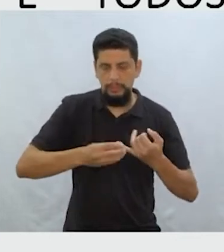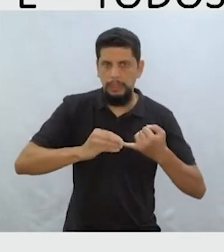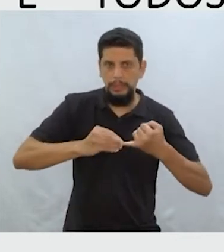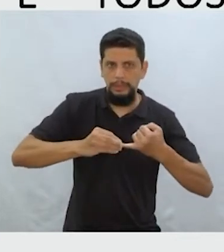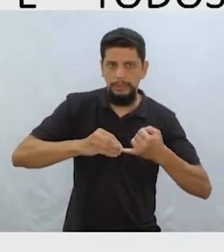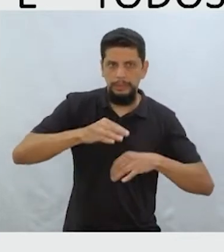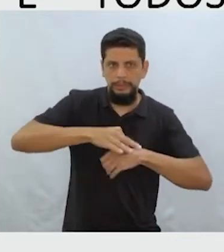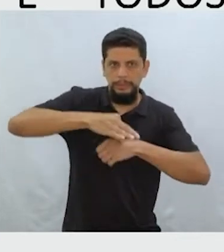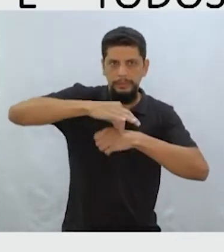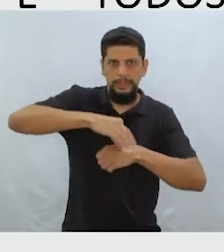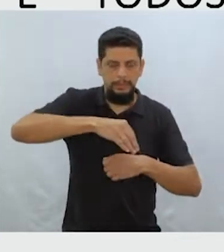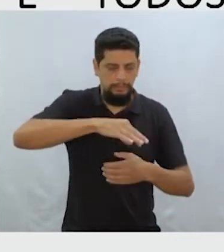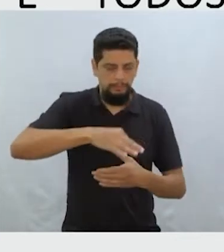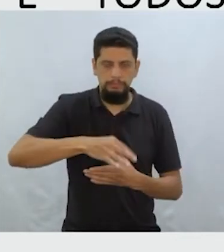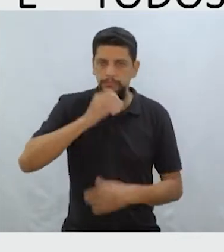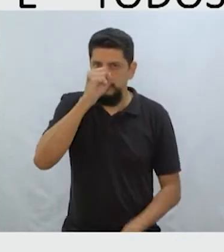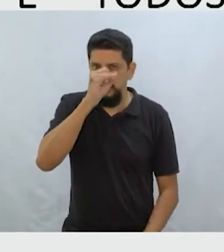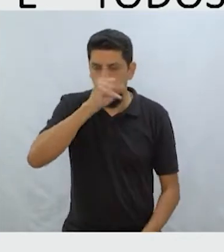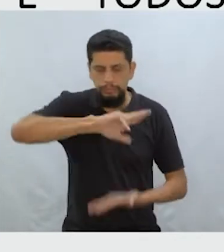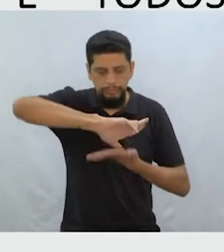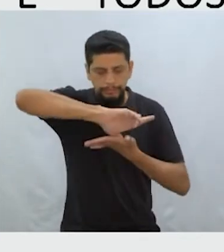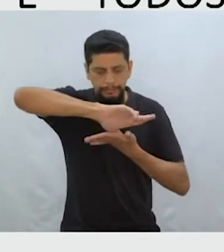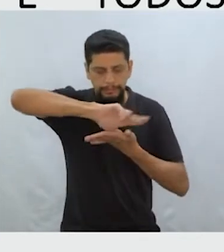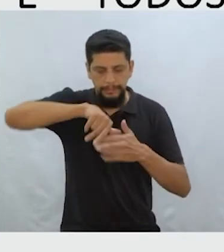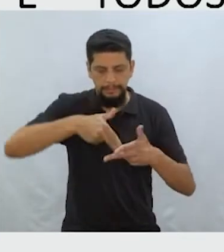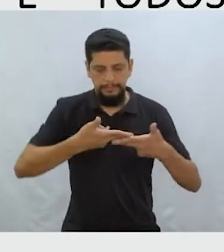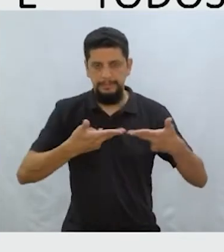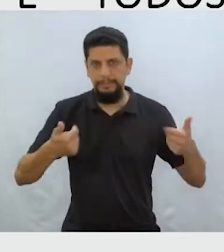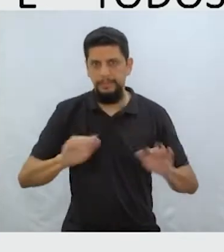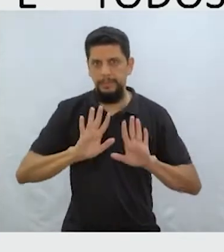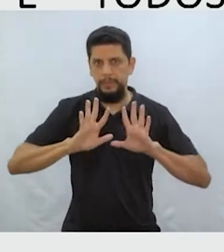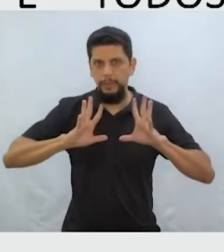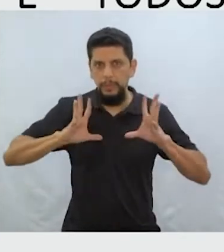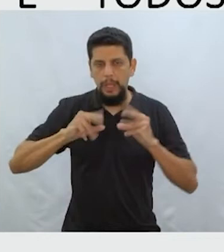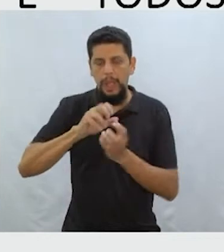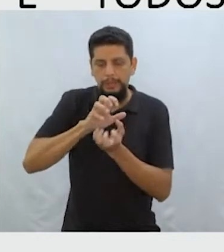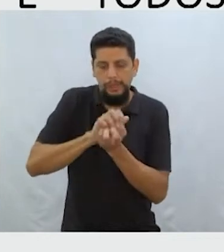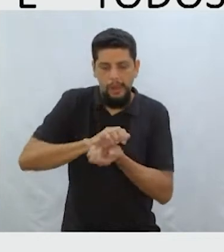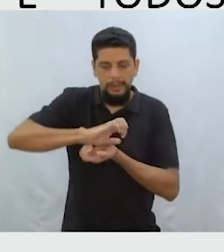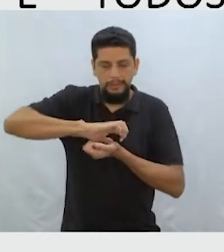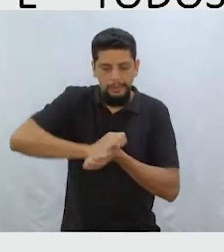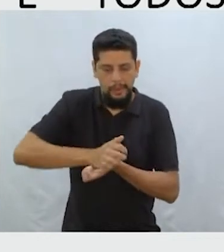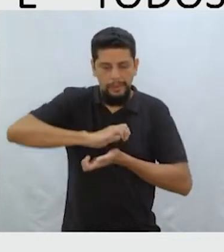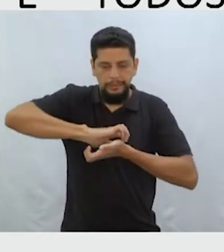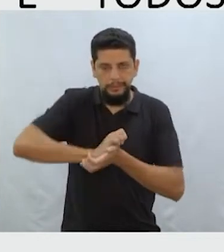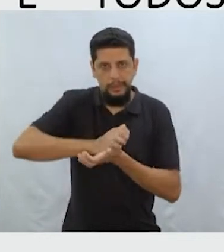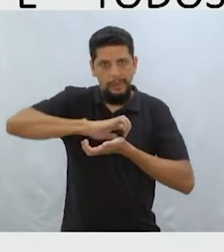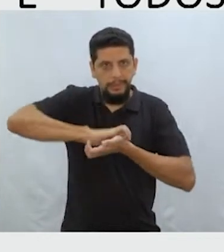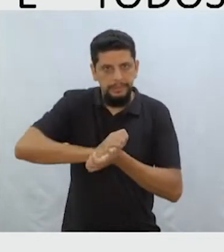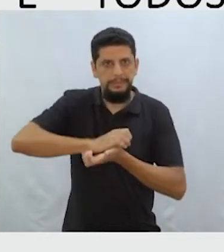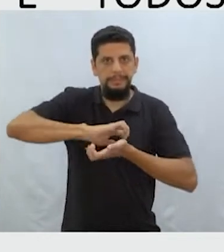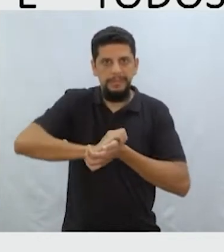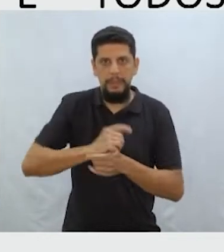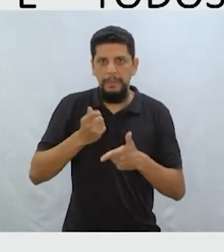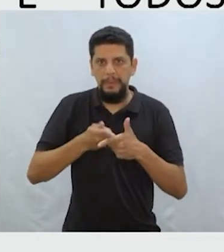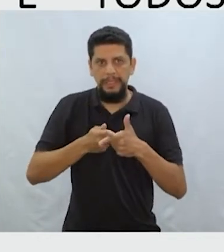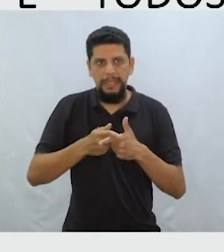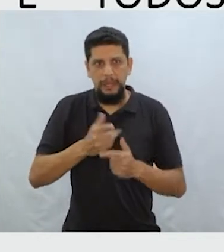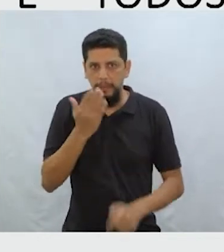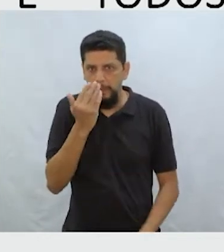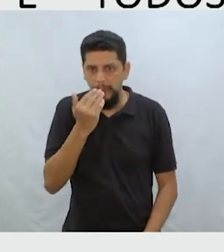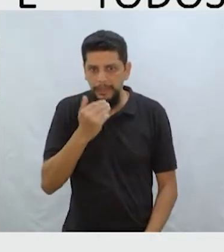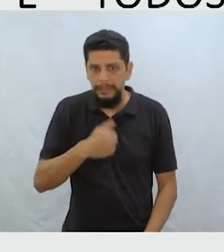carninha de porco linguiça etc e tal e todos mastigavam e repetiam porque a